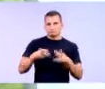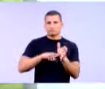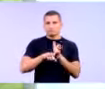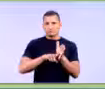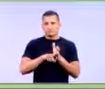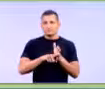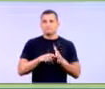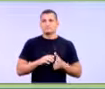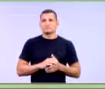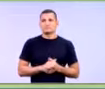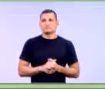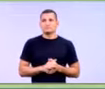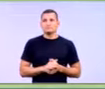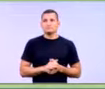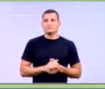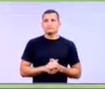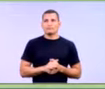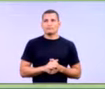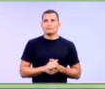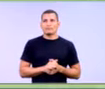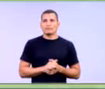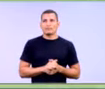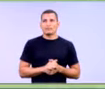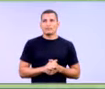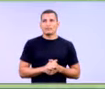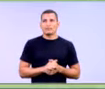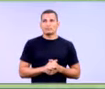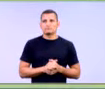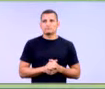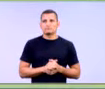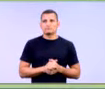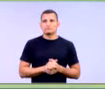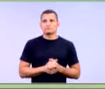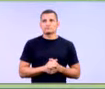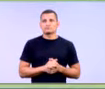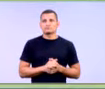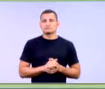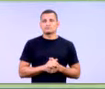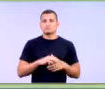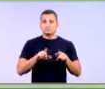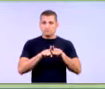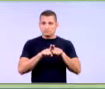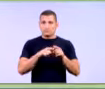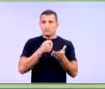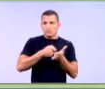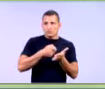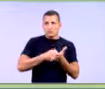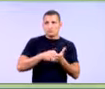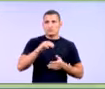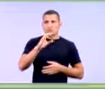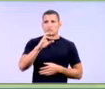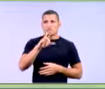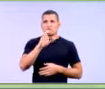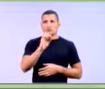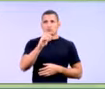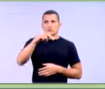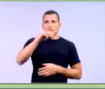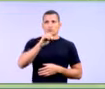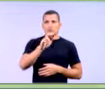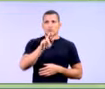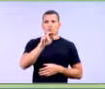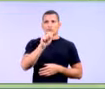pesquisa. E o cronograma, que é um elemento também obrigatório e muito importante.